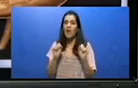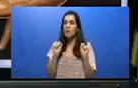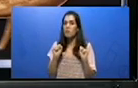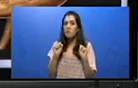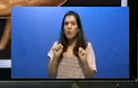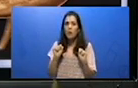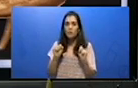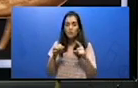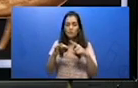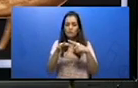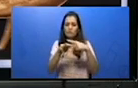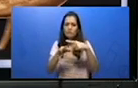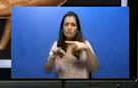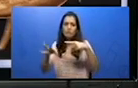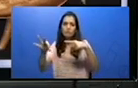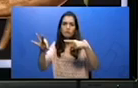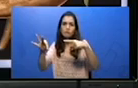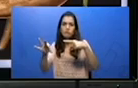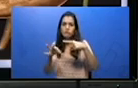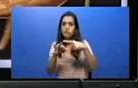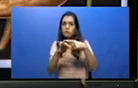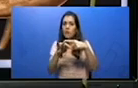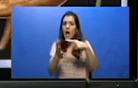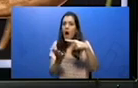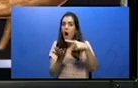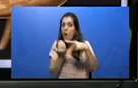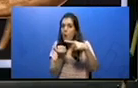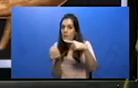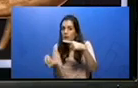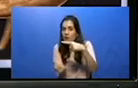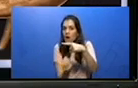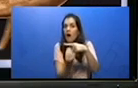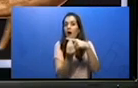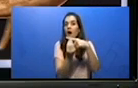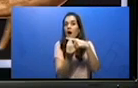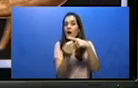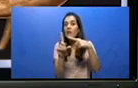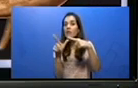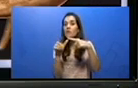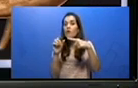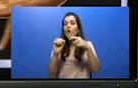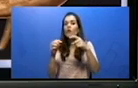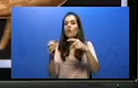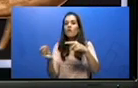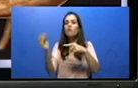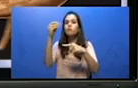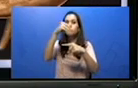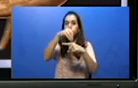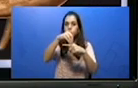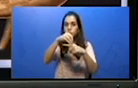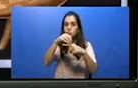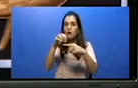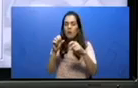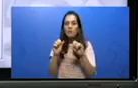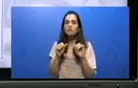se projeta, permite que o animal se alimente e depois retorna para o interior do corpo deste animal.